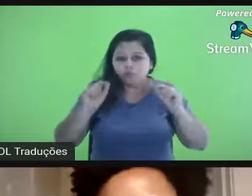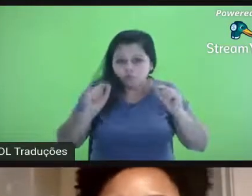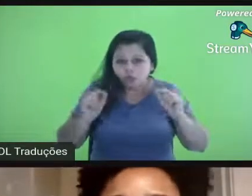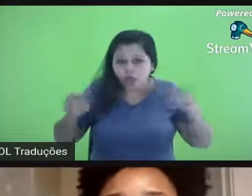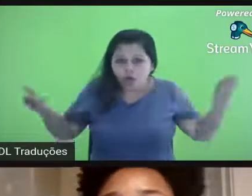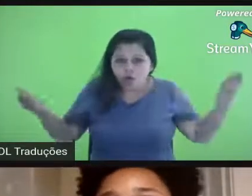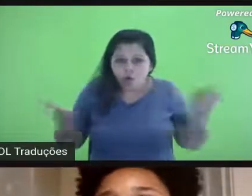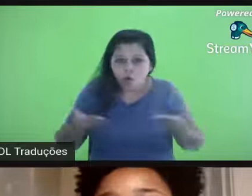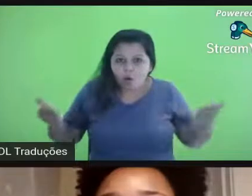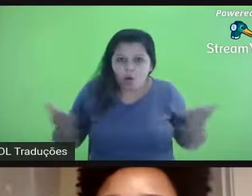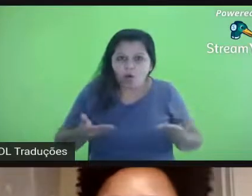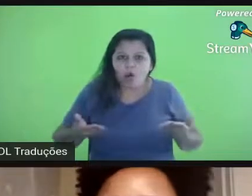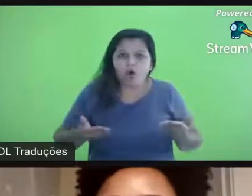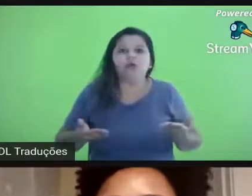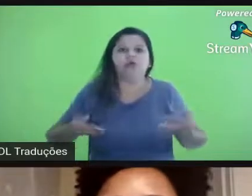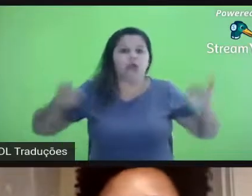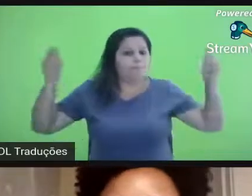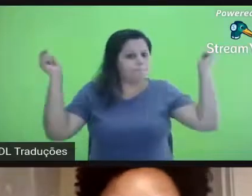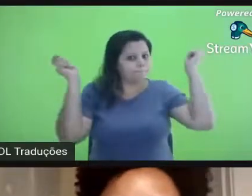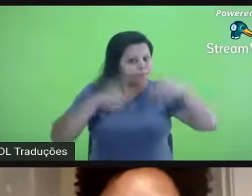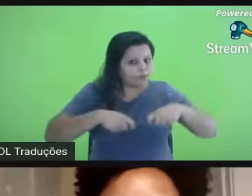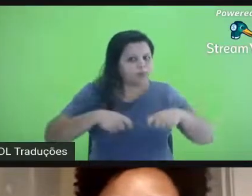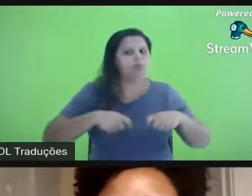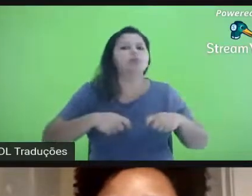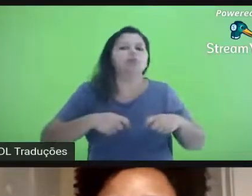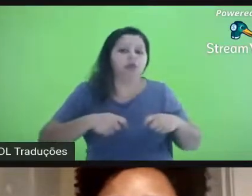dia nós temos a possibilidade de